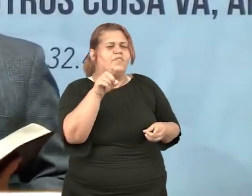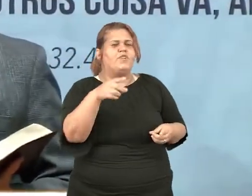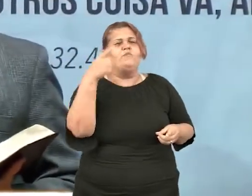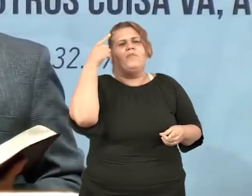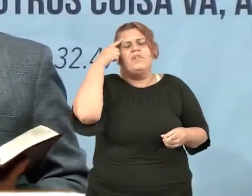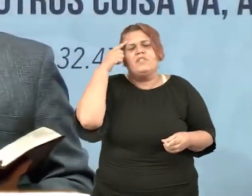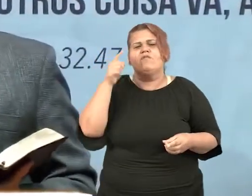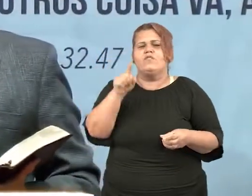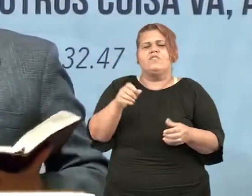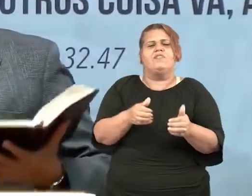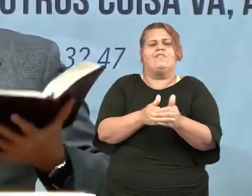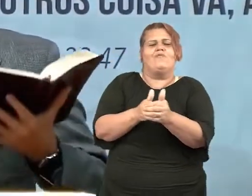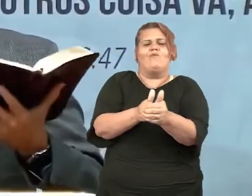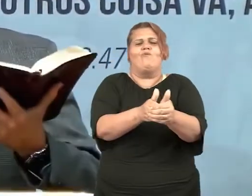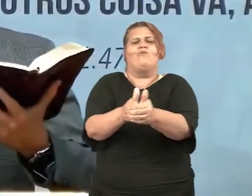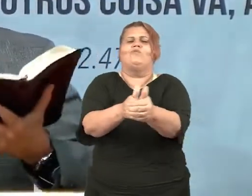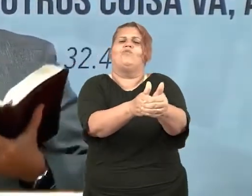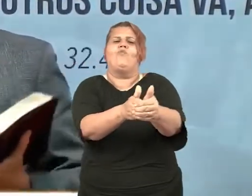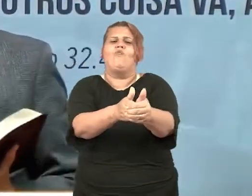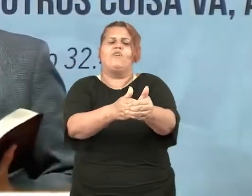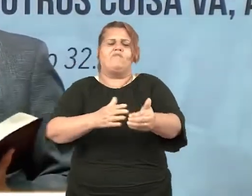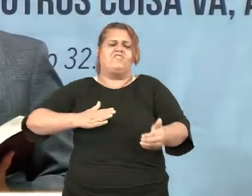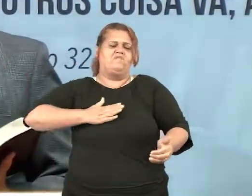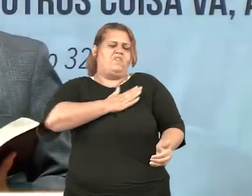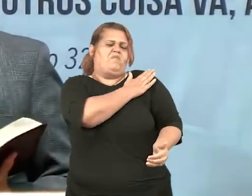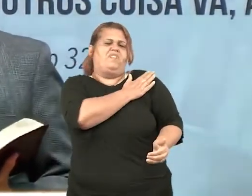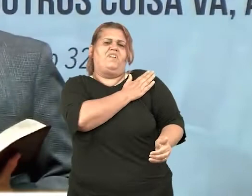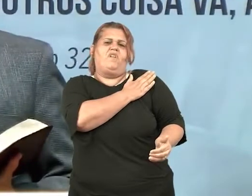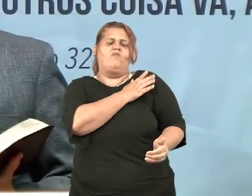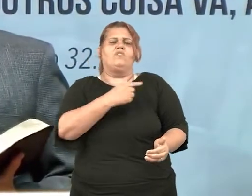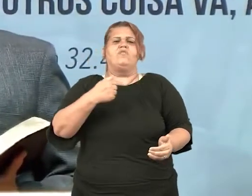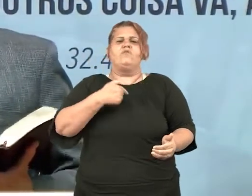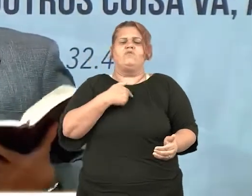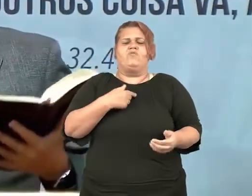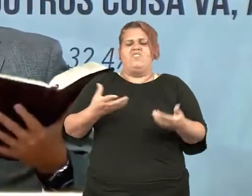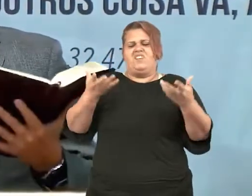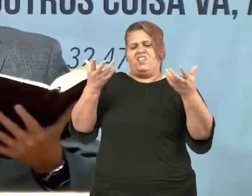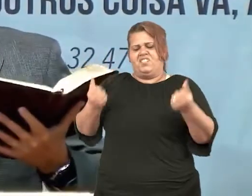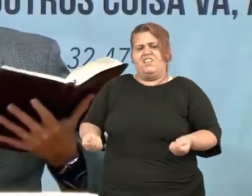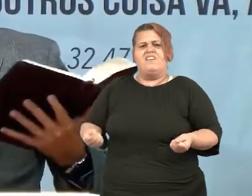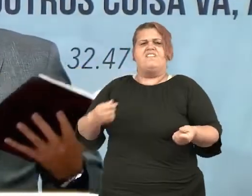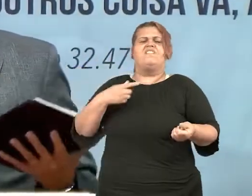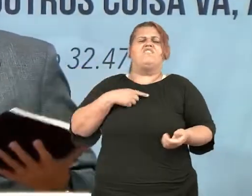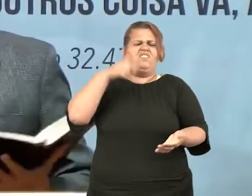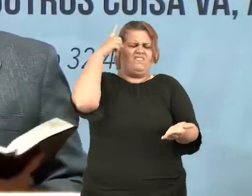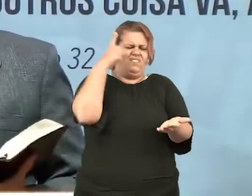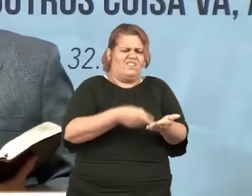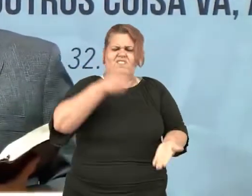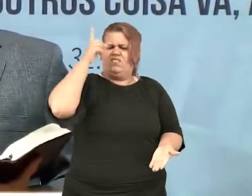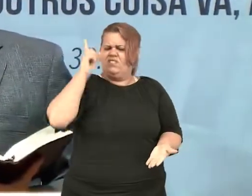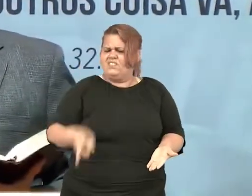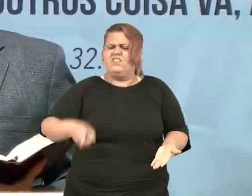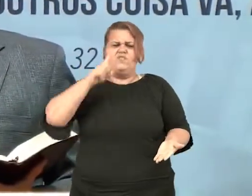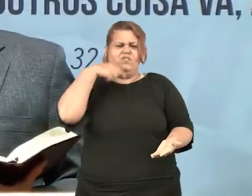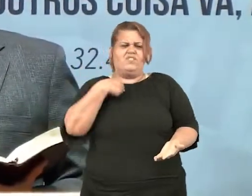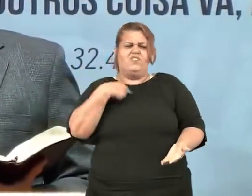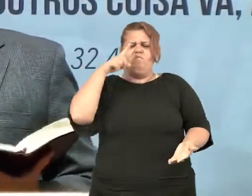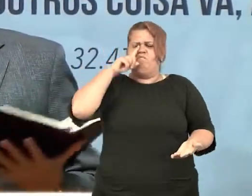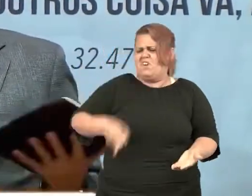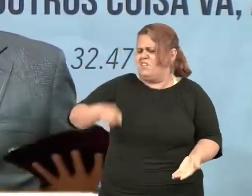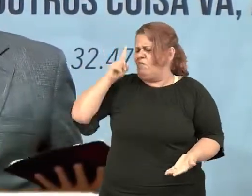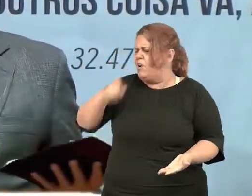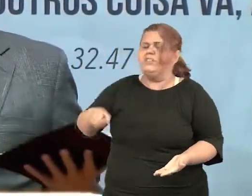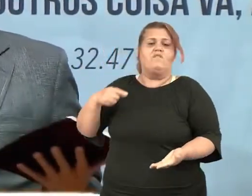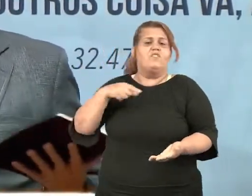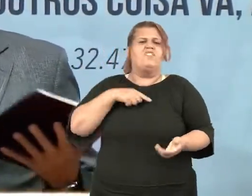sua alma, que você é capitão das suas decisões, que você é quem tem as rédeas nas mãos,